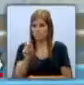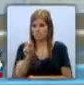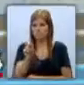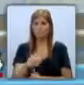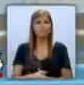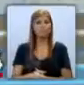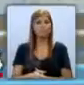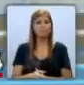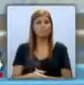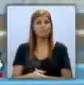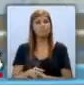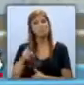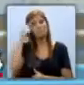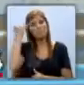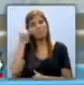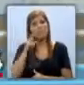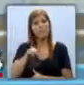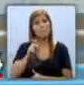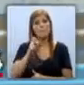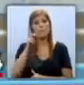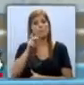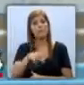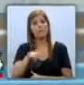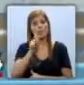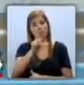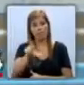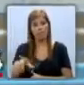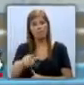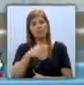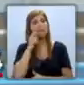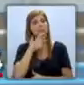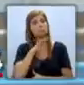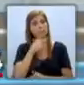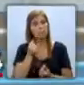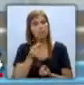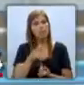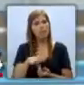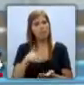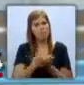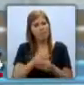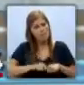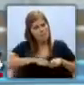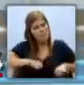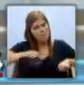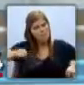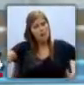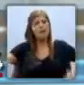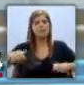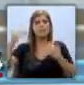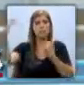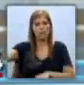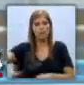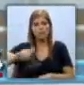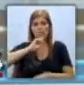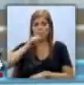não ligo pro posando américa os credores europeus estão dispostos a aliviar e prolongar os prazos da dívida grega garantia foi dada há